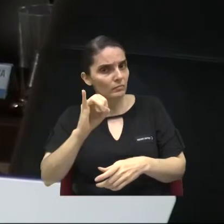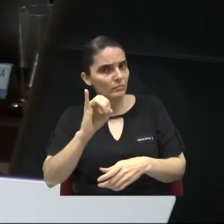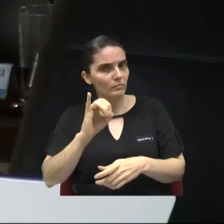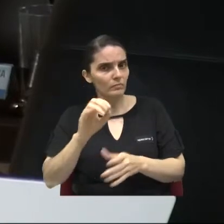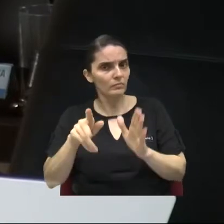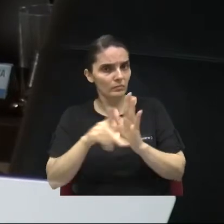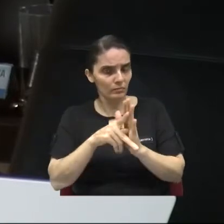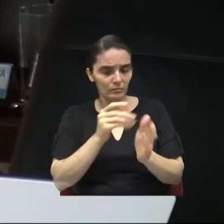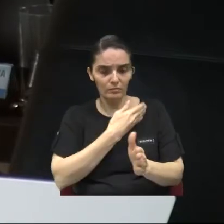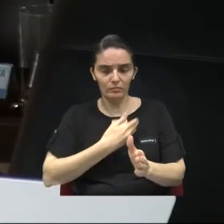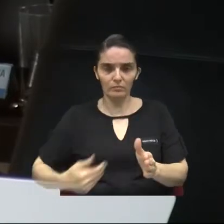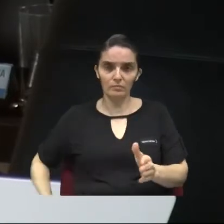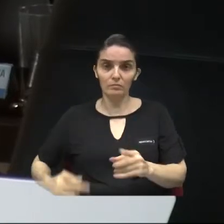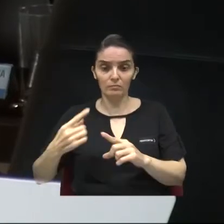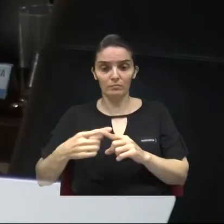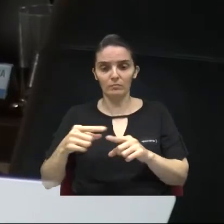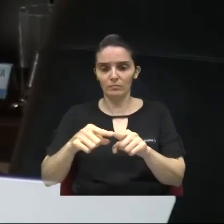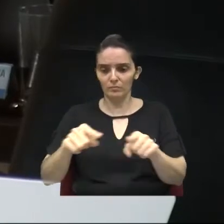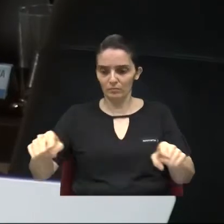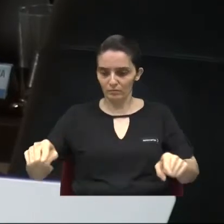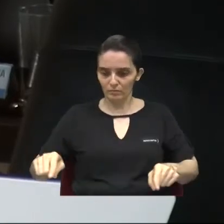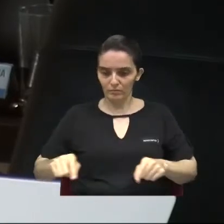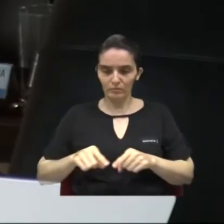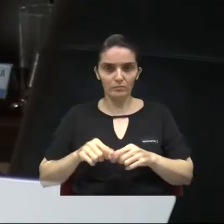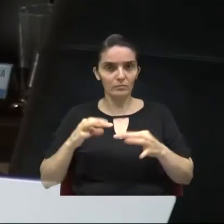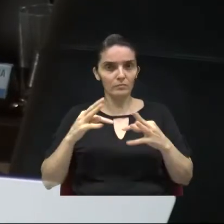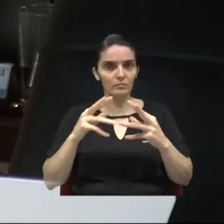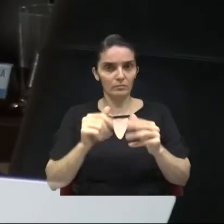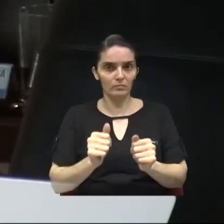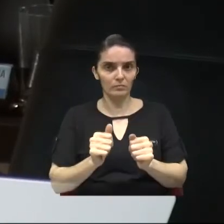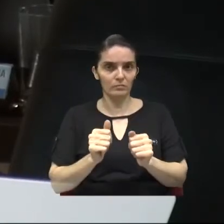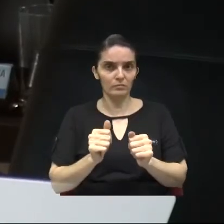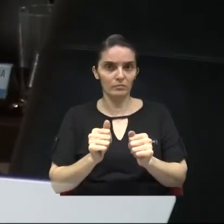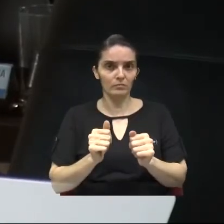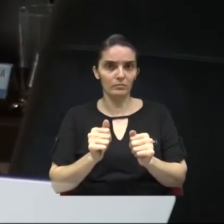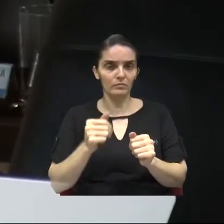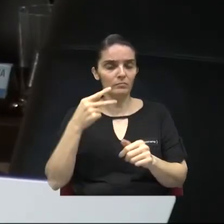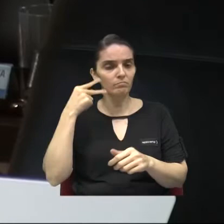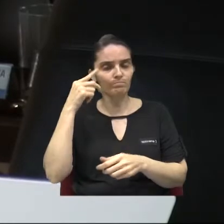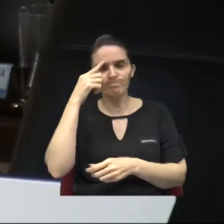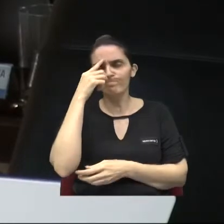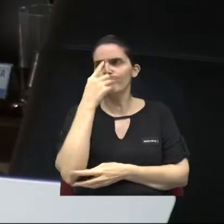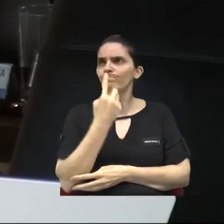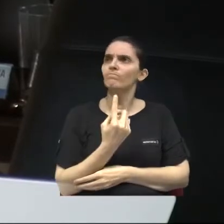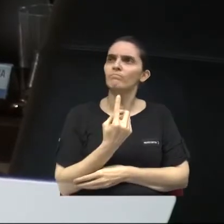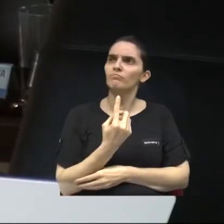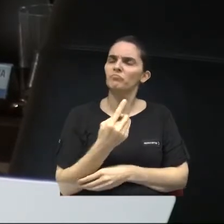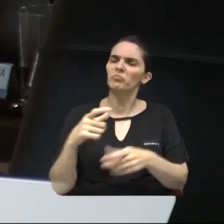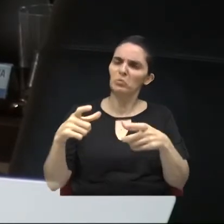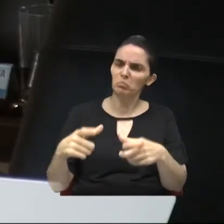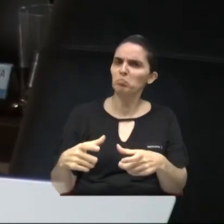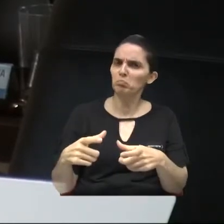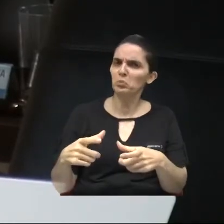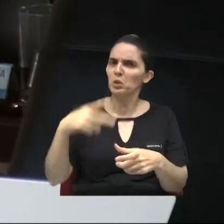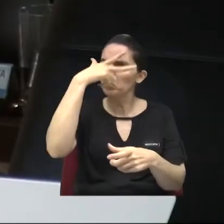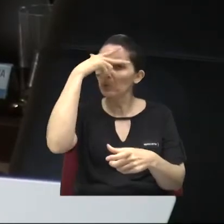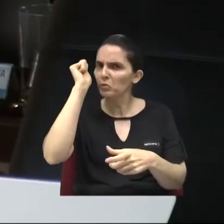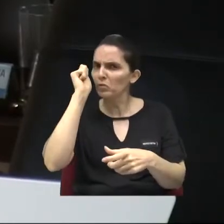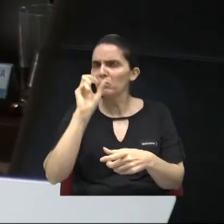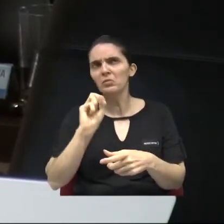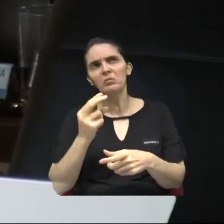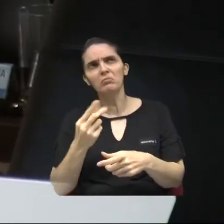principalmente terrenos, eu acho que todos nós aqui já passamos por algumas dúvidas com relação, esse espaço é da prefeitura ou